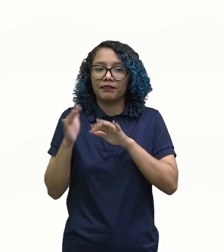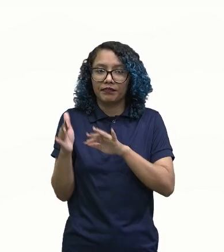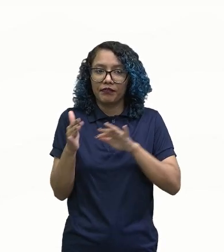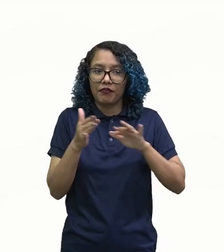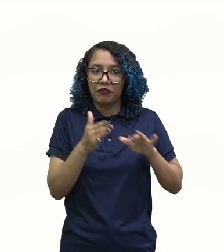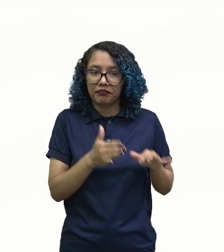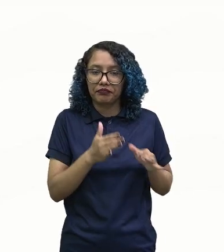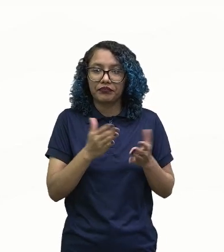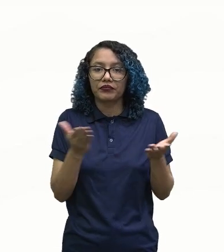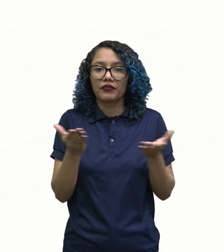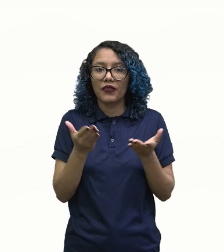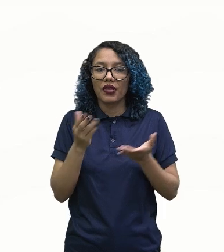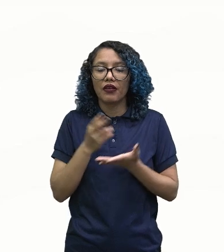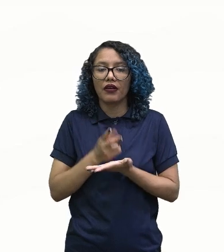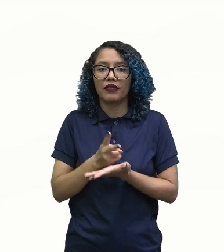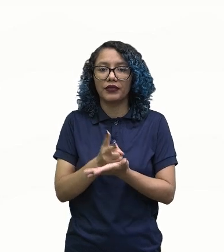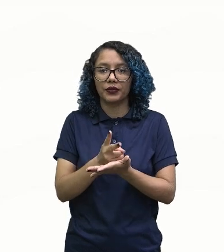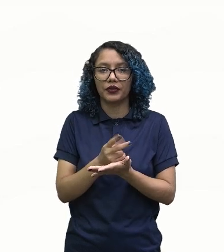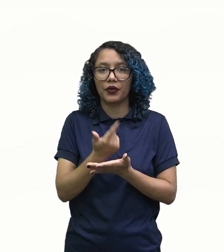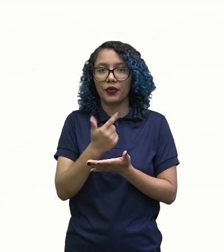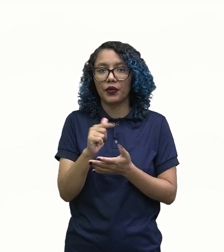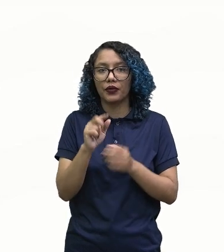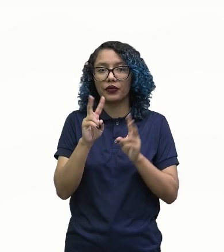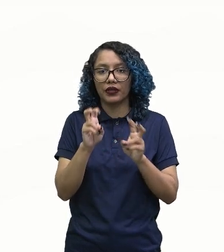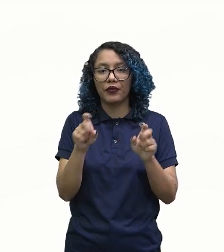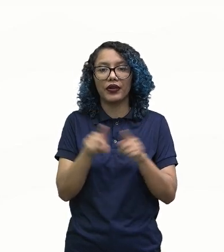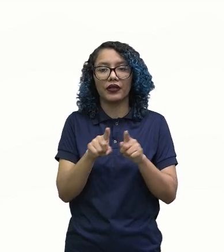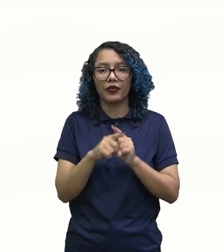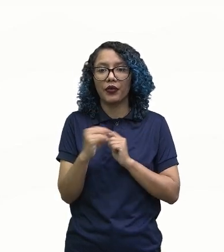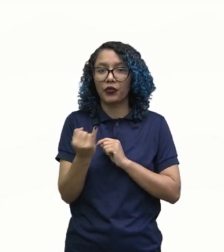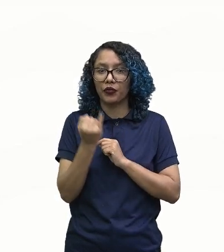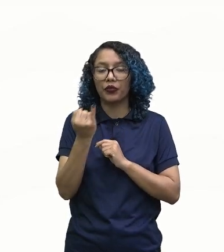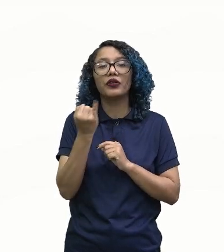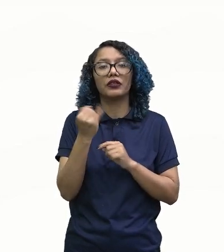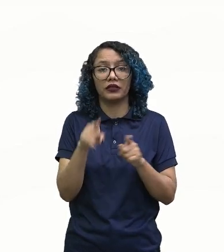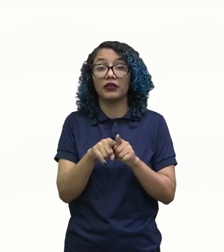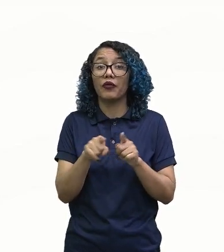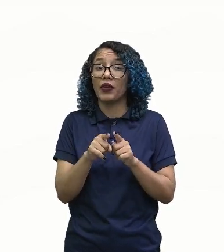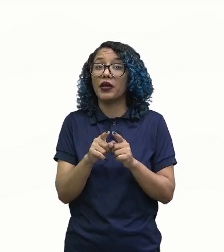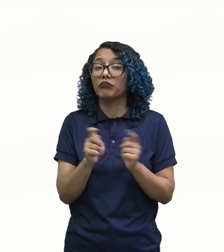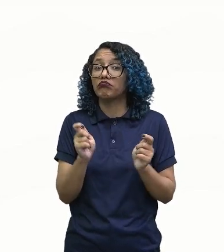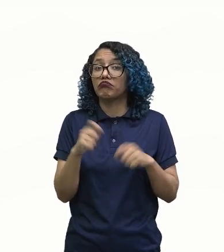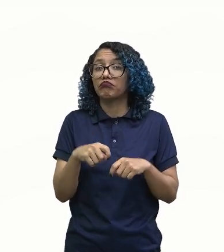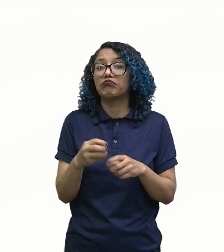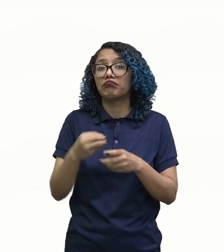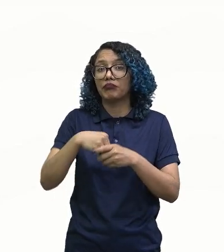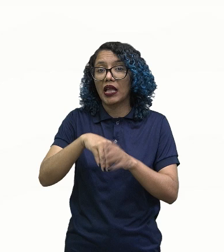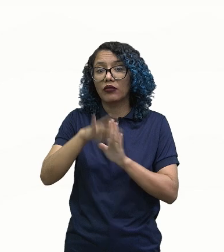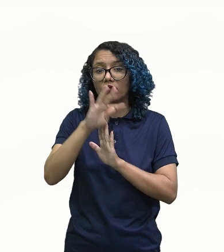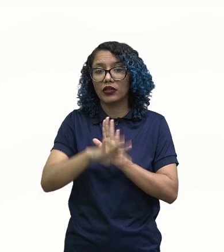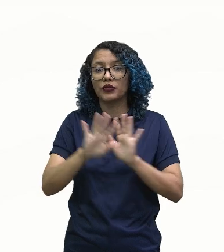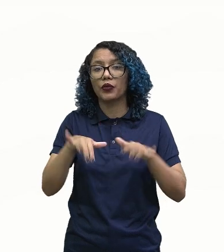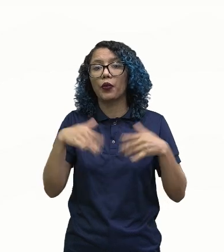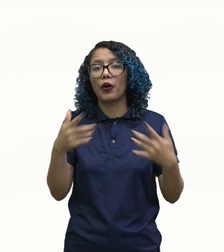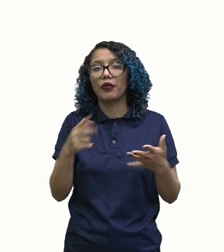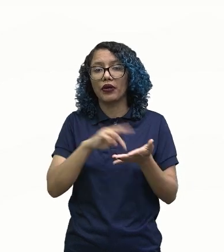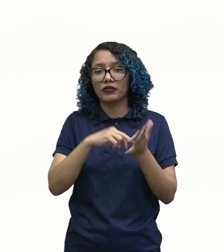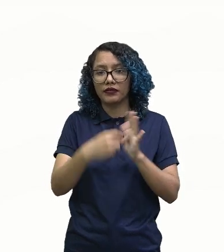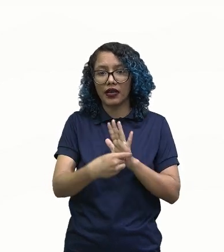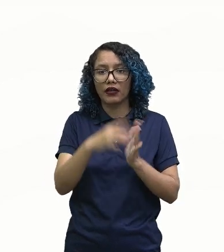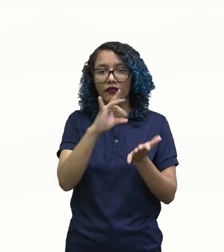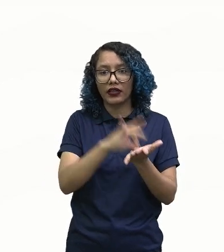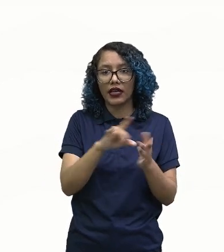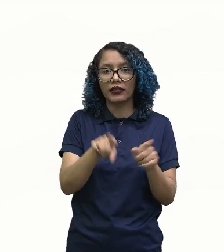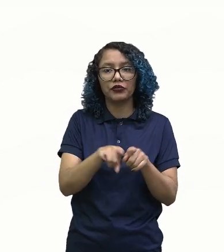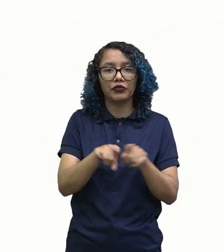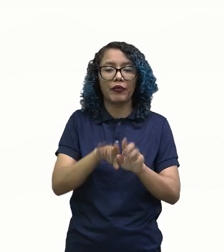oração adjetiva, nós vamos partir para outro elemento que também faz parte da redação, que é o sentido literal e o